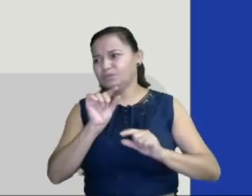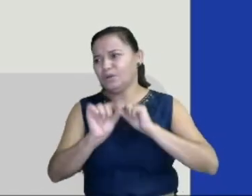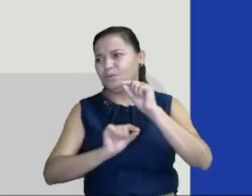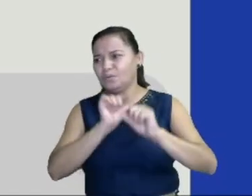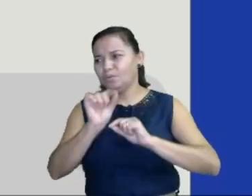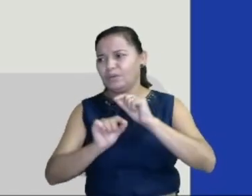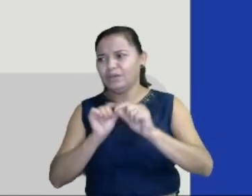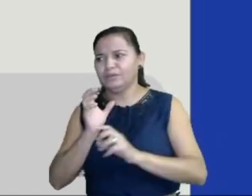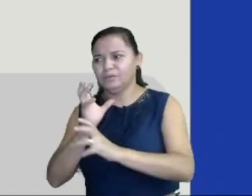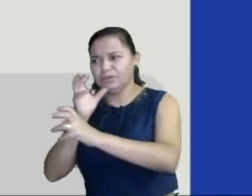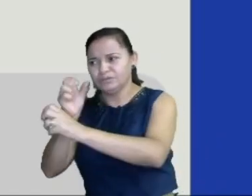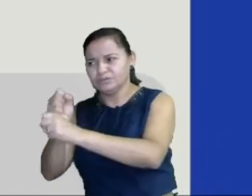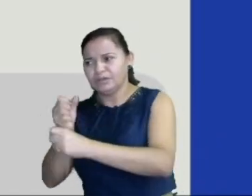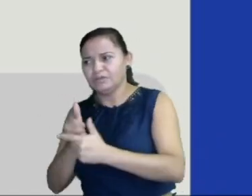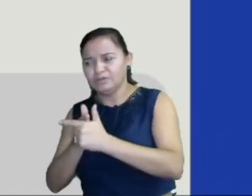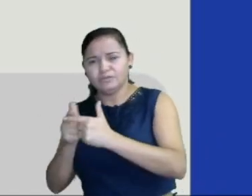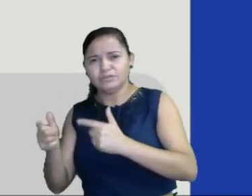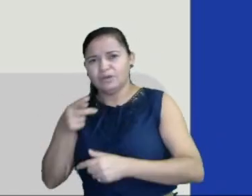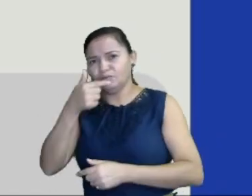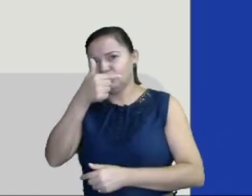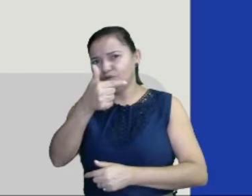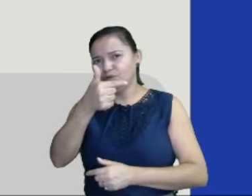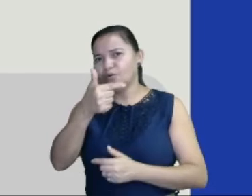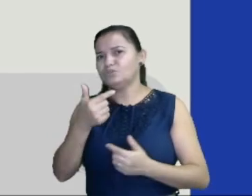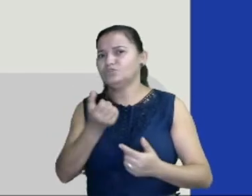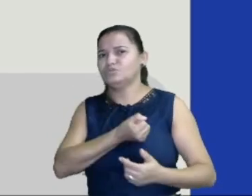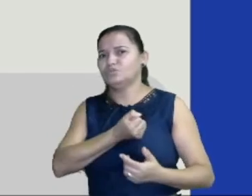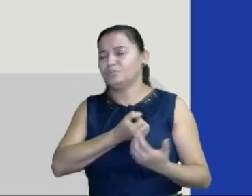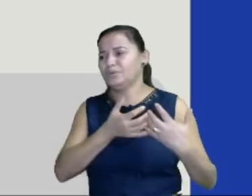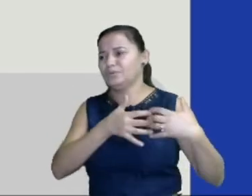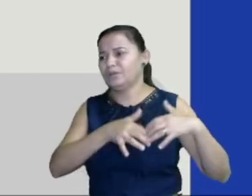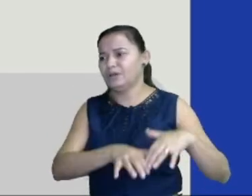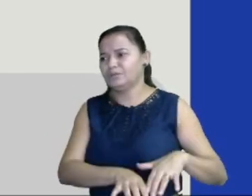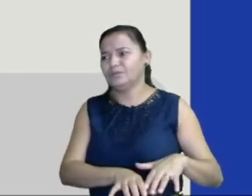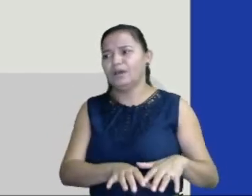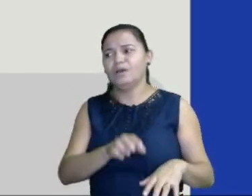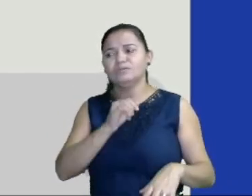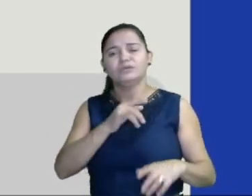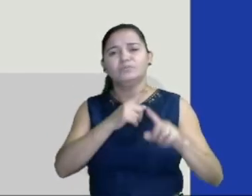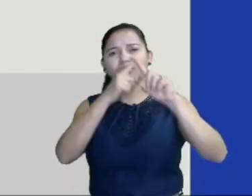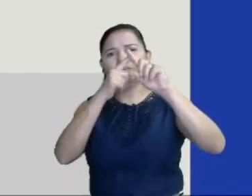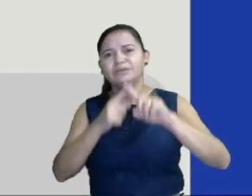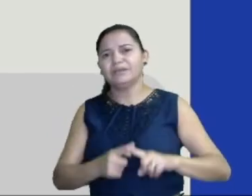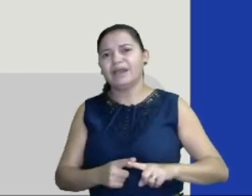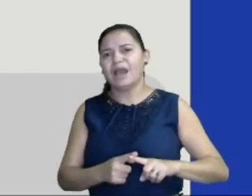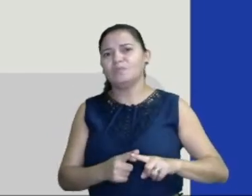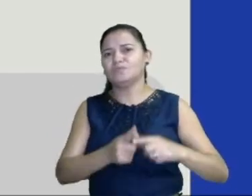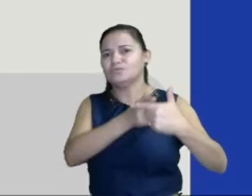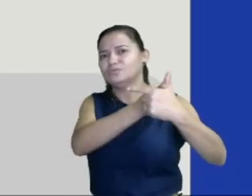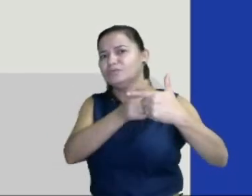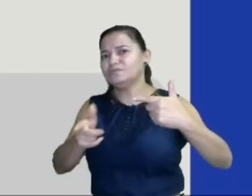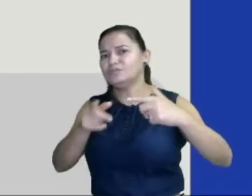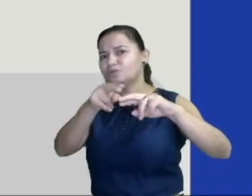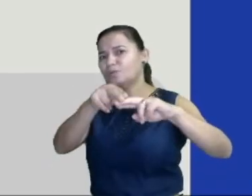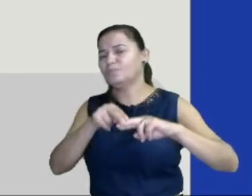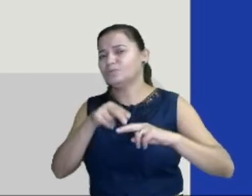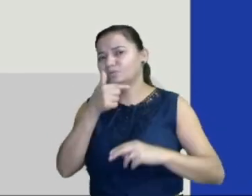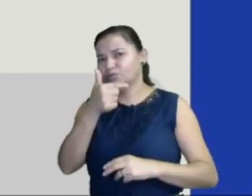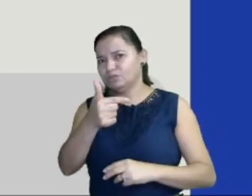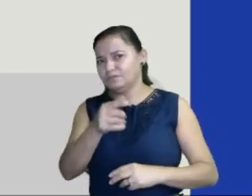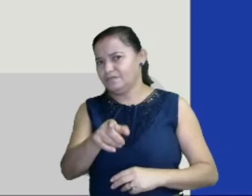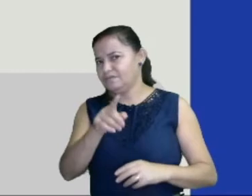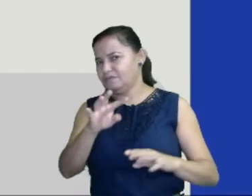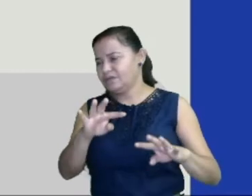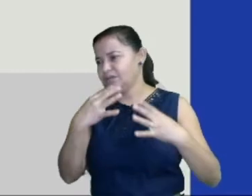de dois números naturais se multiplicarmos somente o divisor por 2 agora divisou em